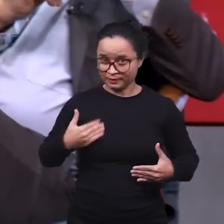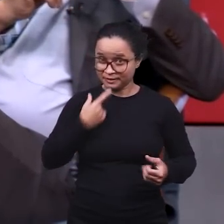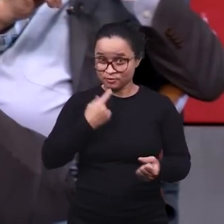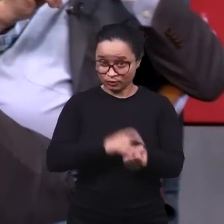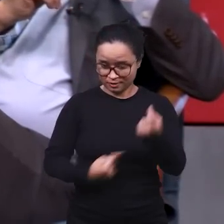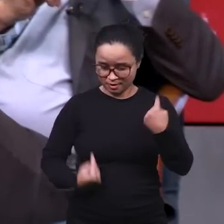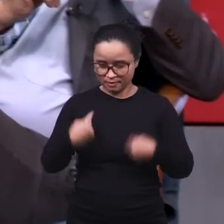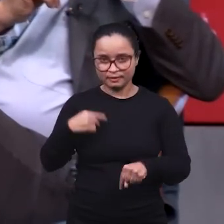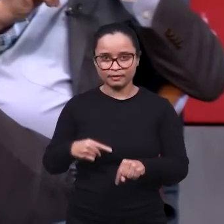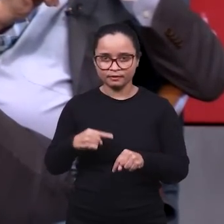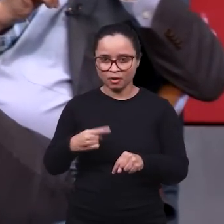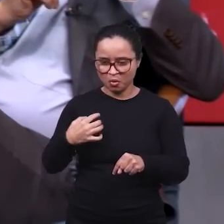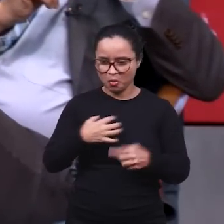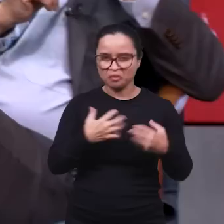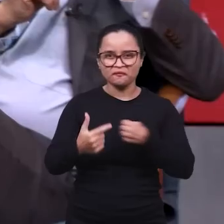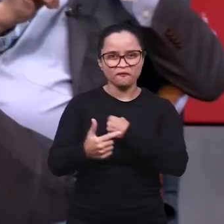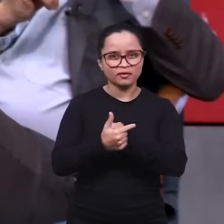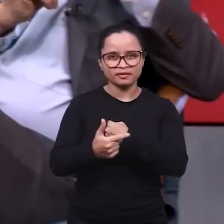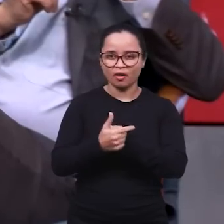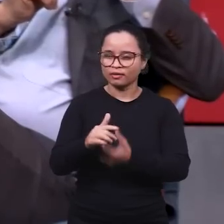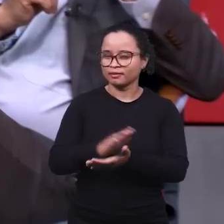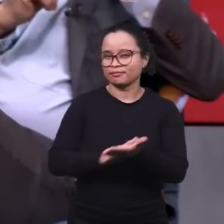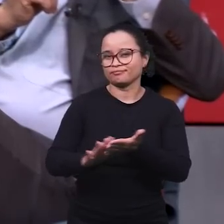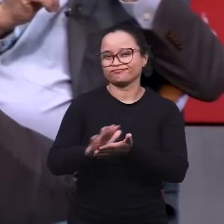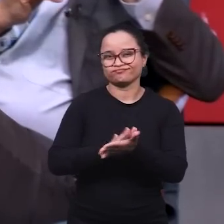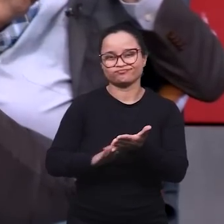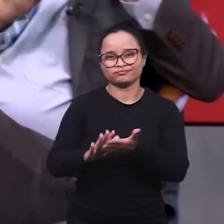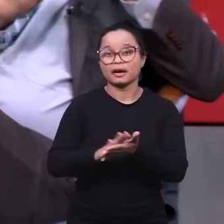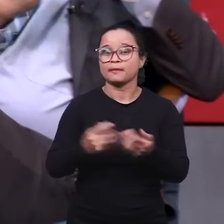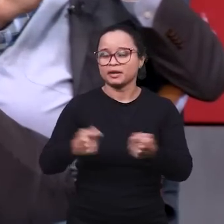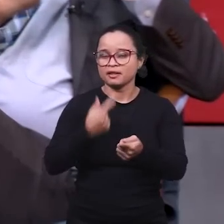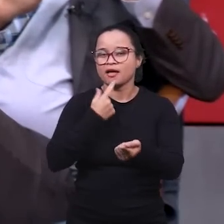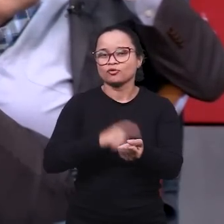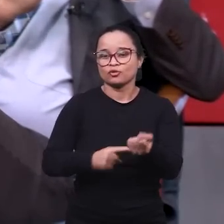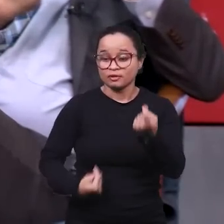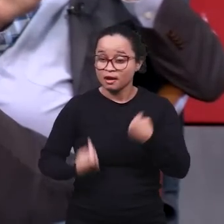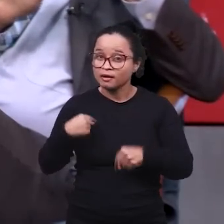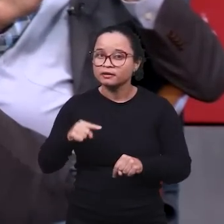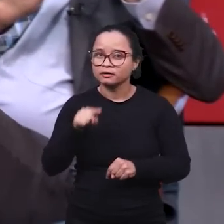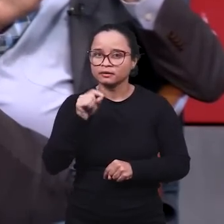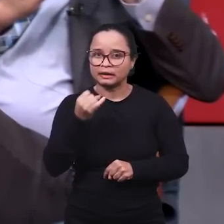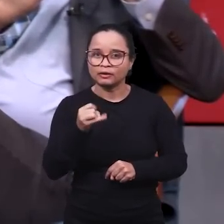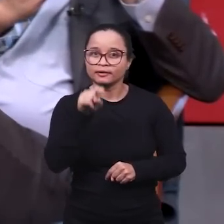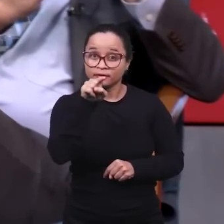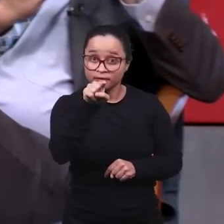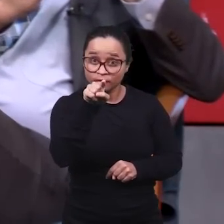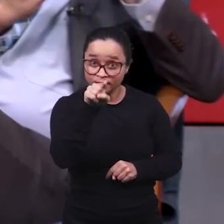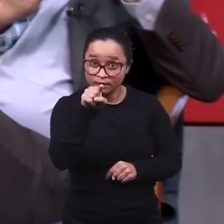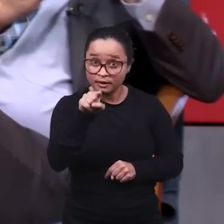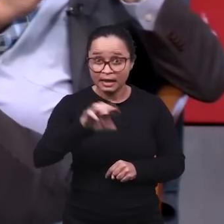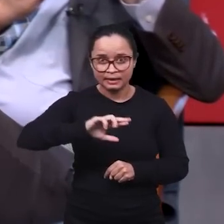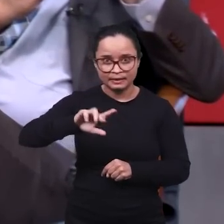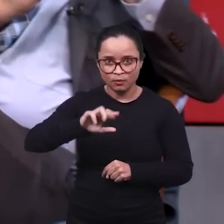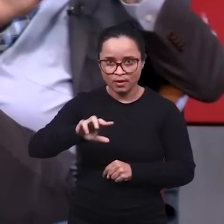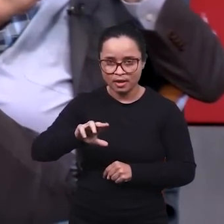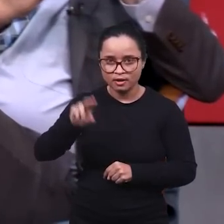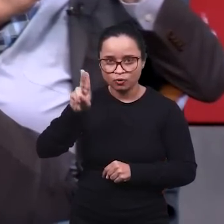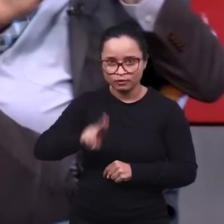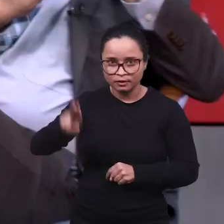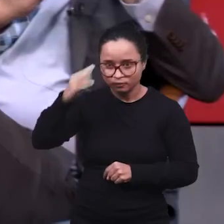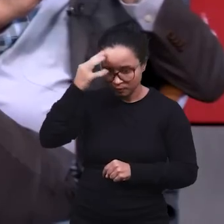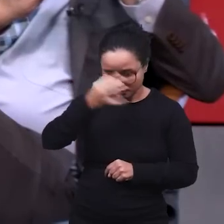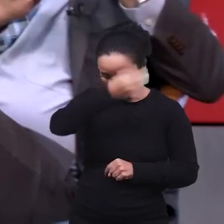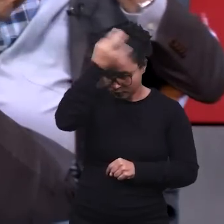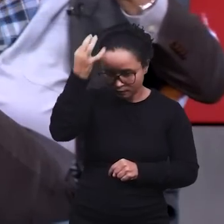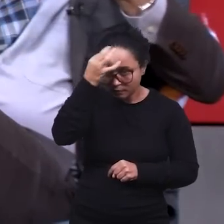não tem função nenhuma no corpo. O sangue tem que passar através dele. Se você não é instrumento do Espírito Santo, você não tem função nenhuma, então você